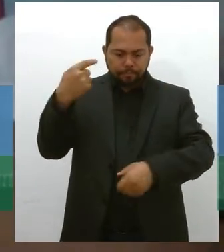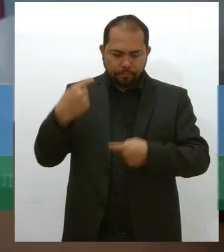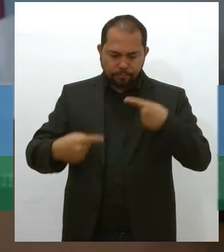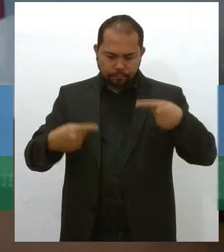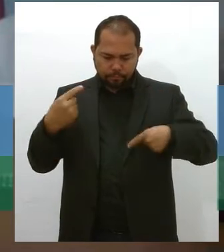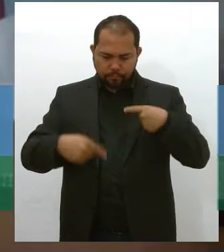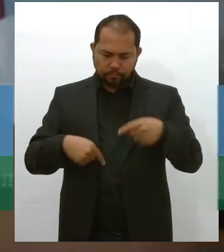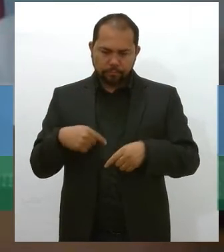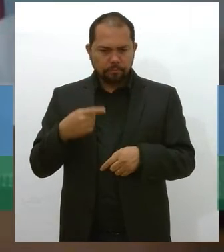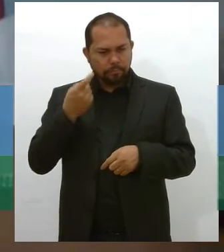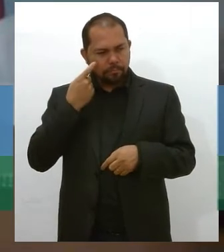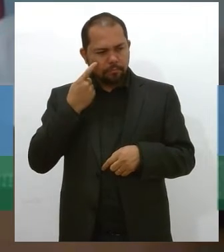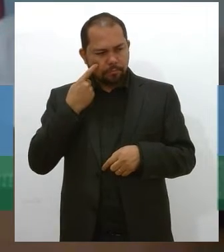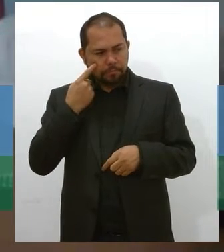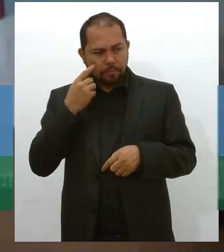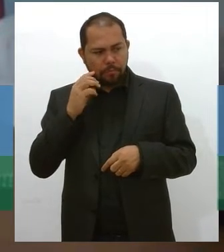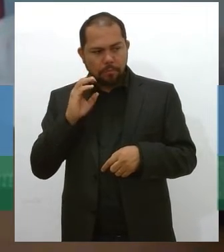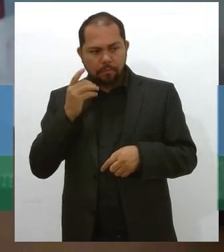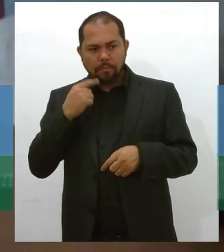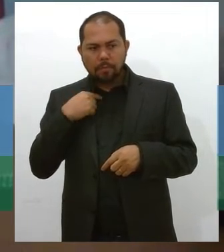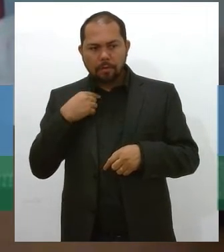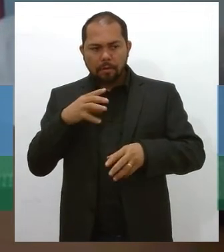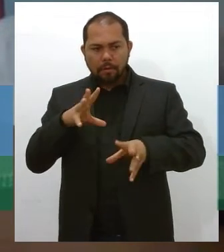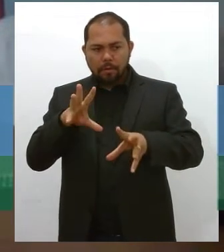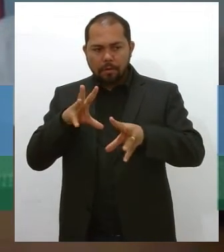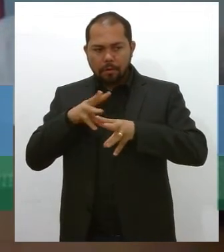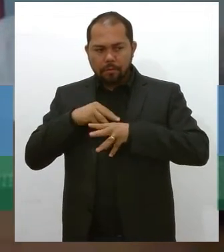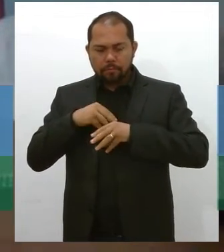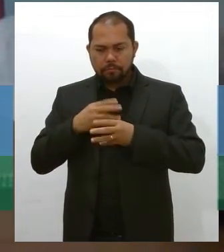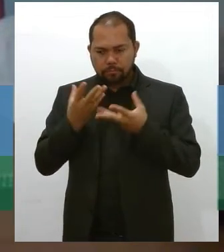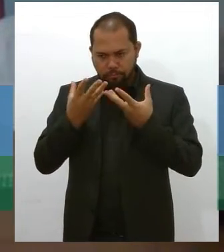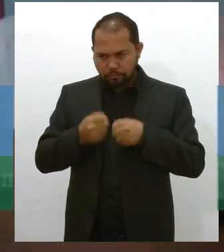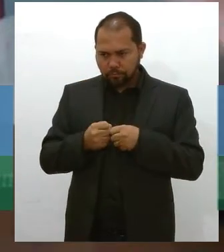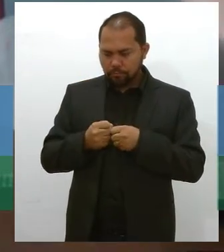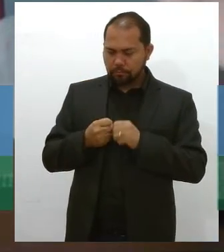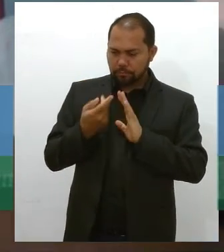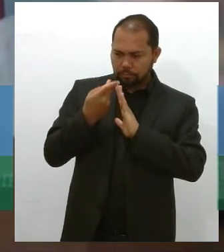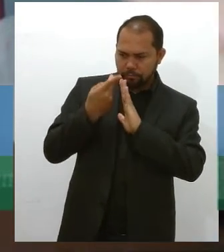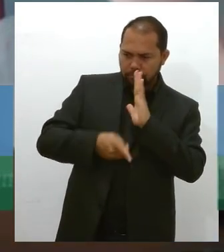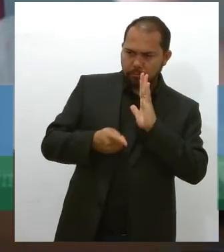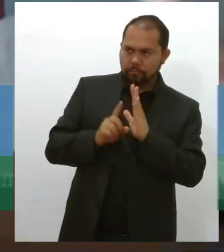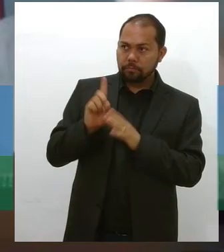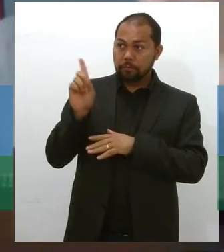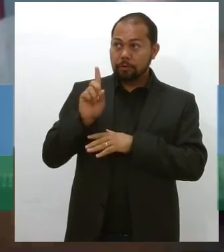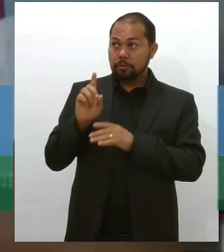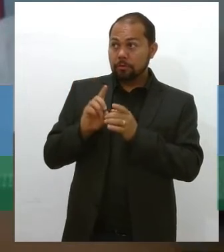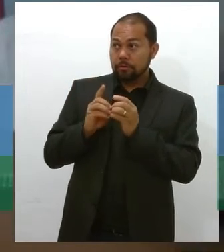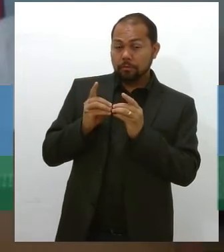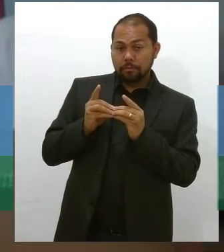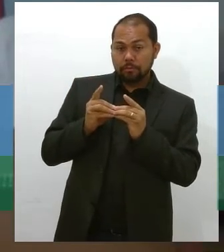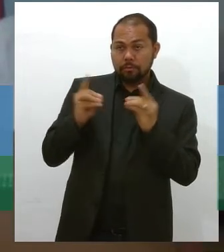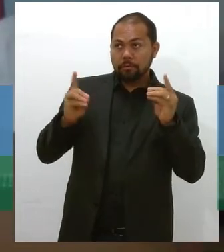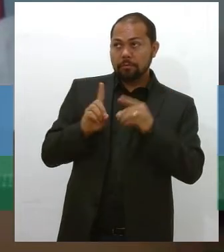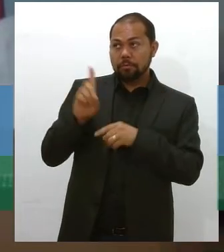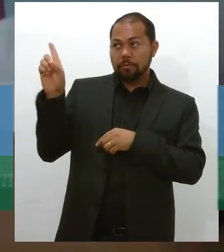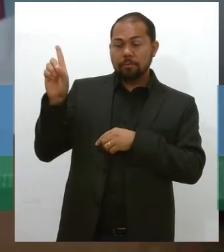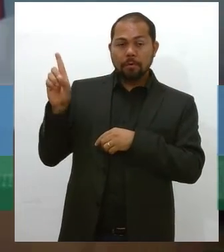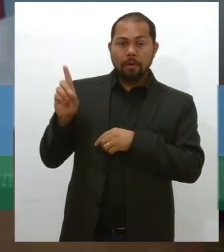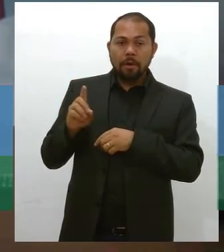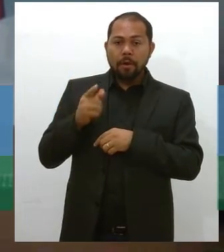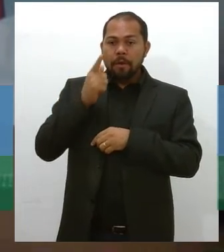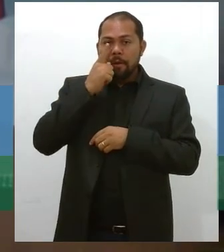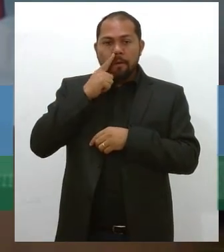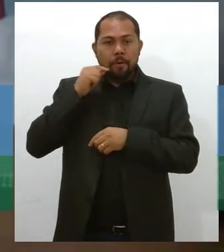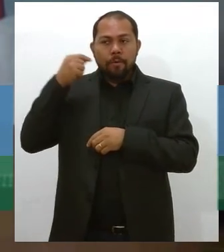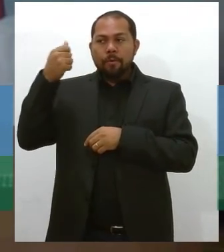repente aderir ao projeto lá do Centro-Sul, com a independência que estava sendo feita, liderada por Dom Pedro I,